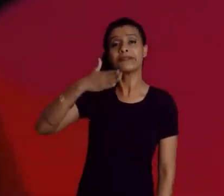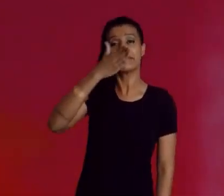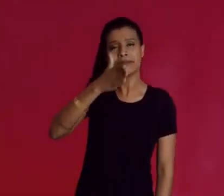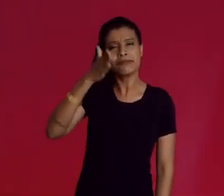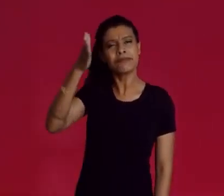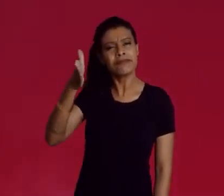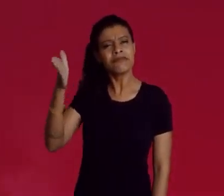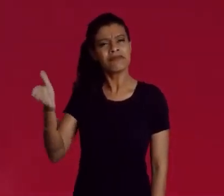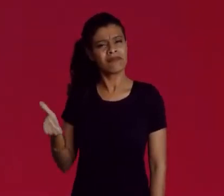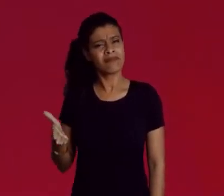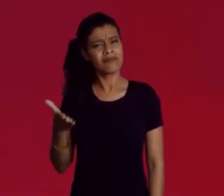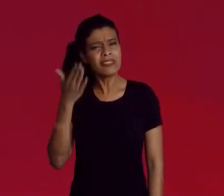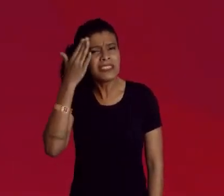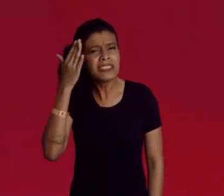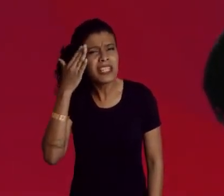Sabe qual foi o lugar que eu me lembrei?